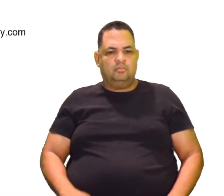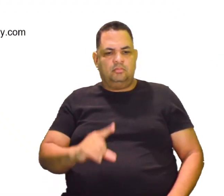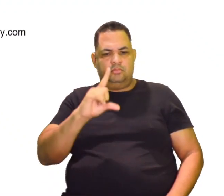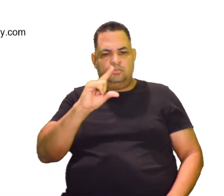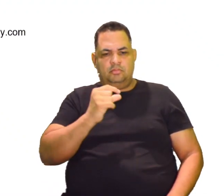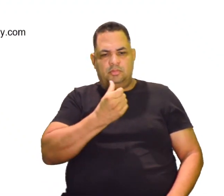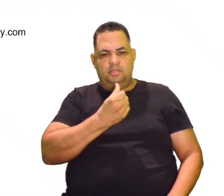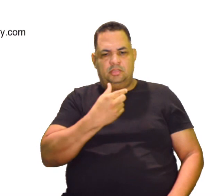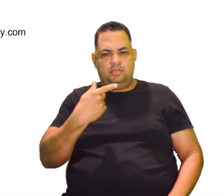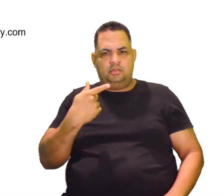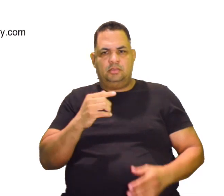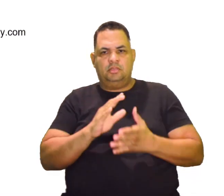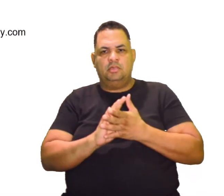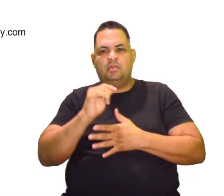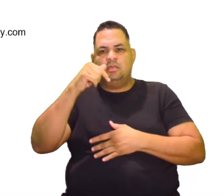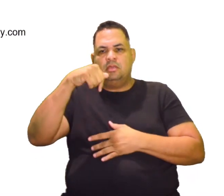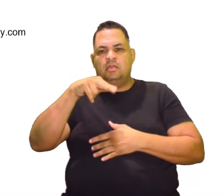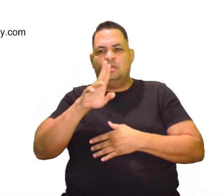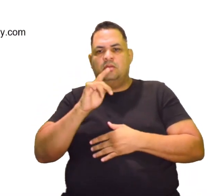A de Quéops,